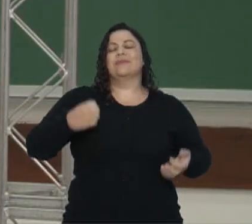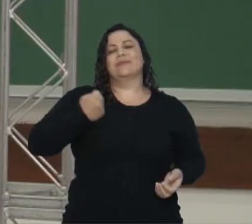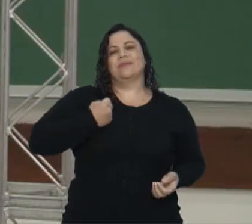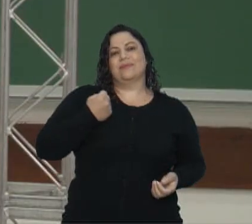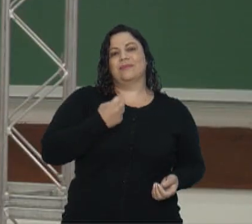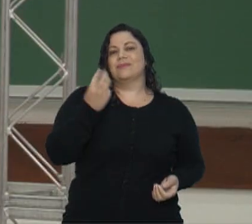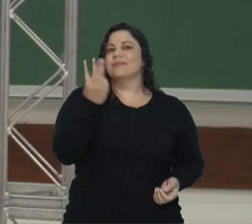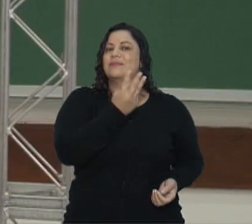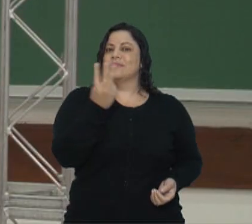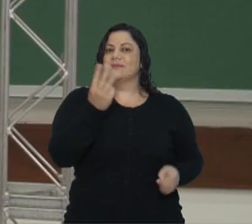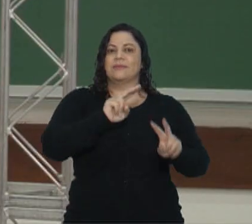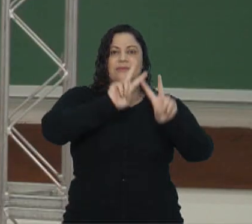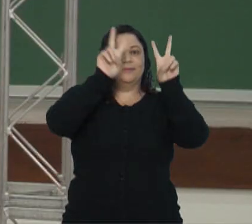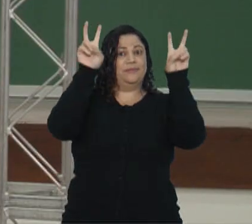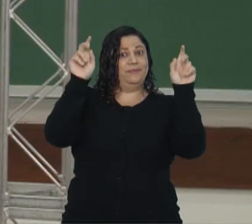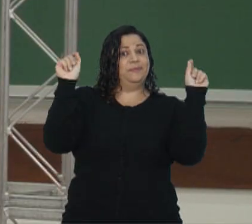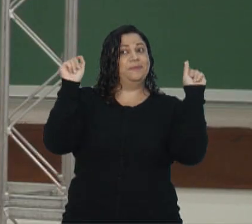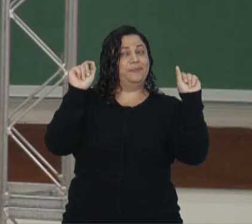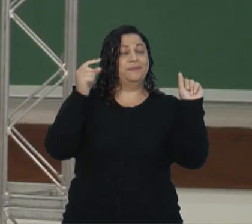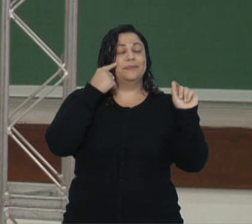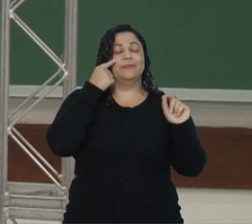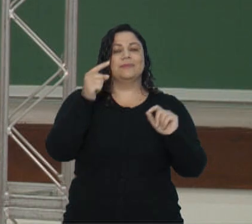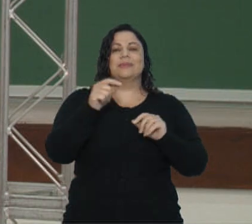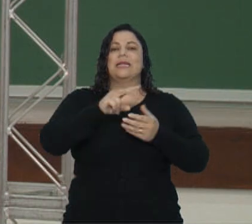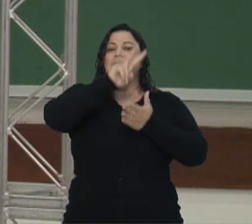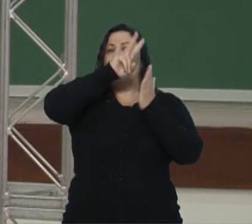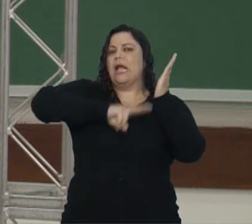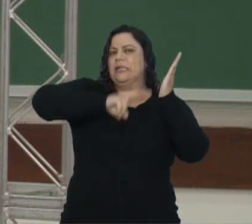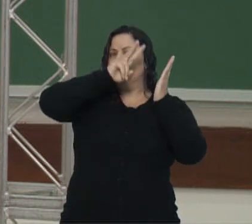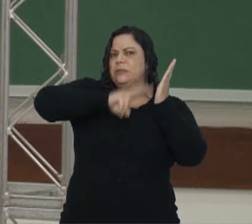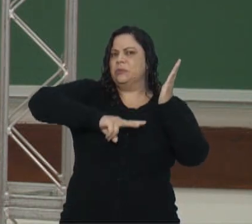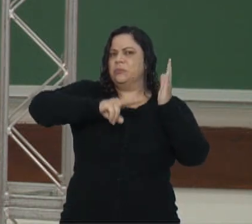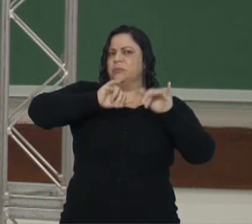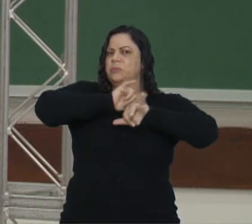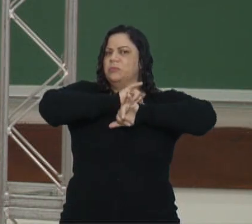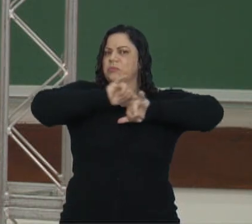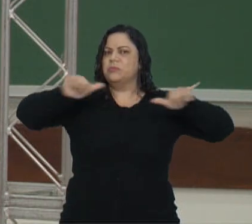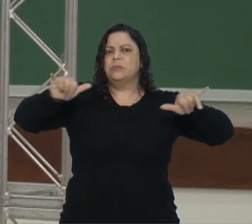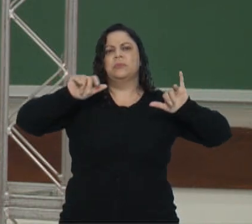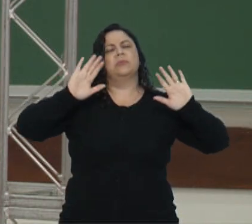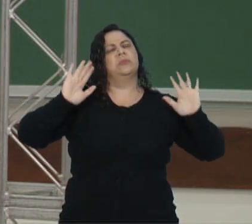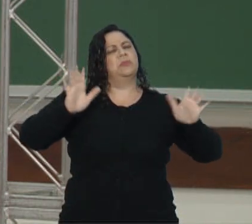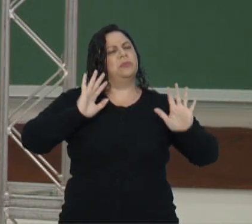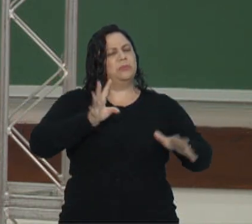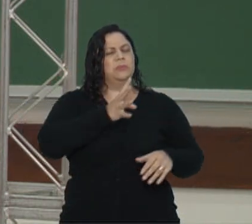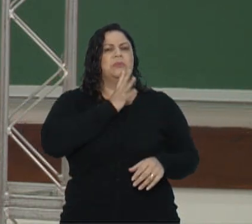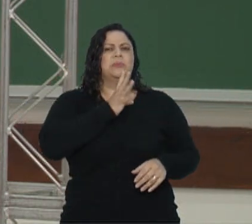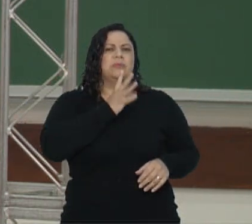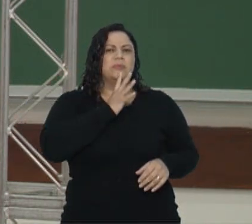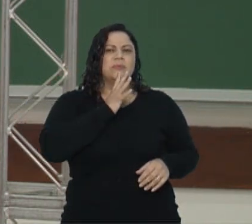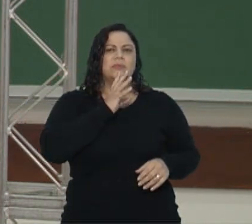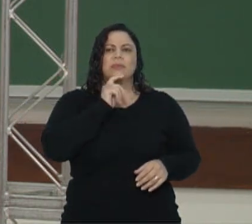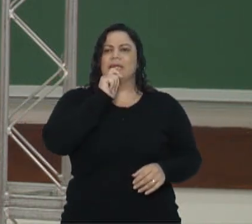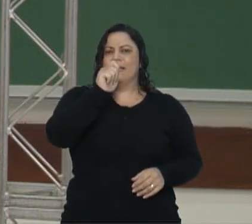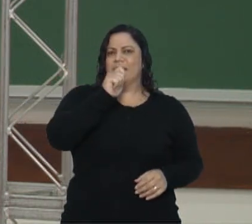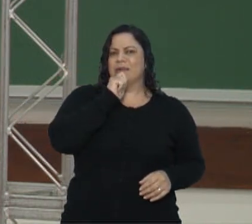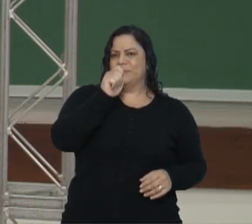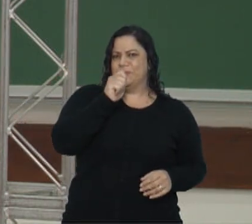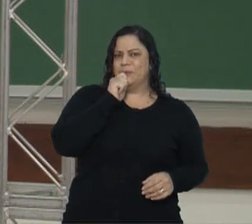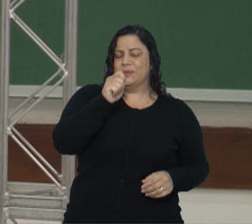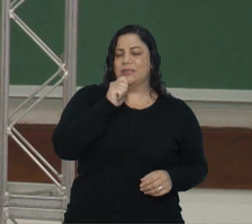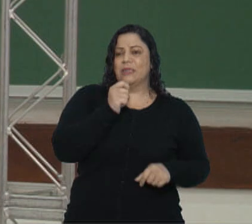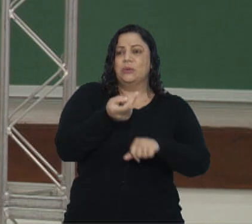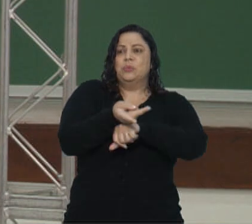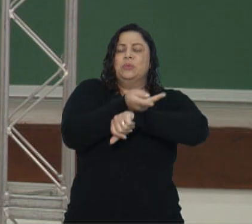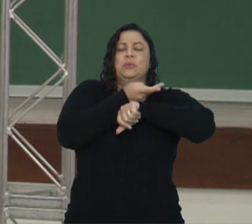nós lemos uma notícia anterior que a gente já conhecia. Agora a gente lê um trecho de uma reportagem da Super sobre a busca da